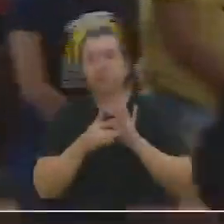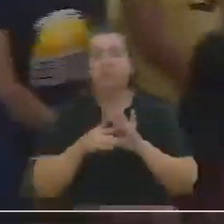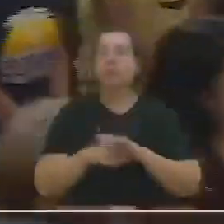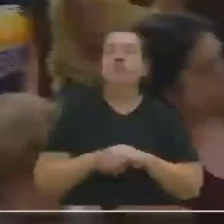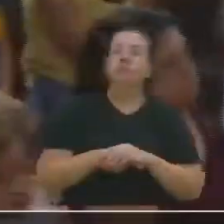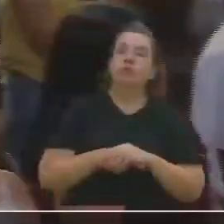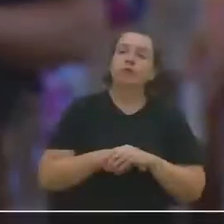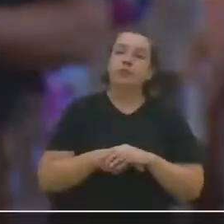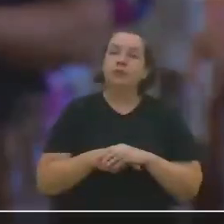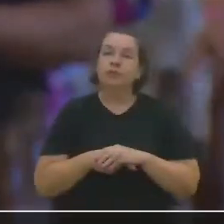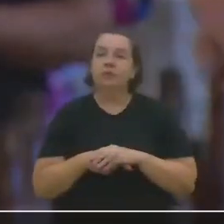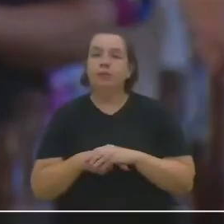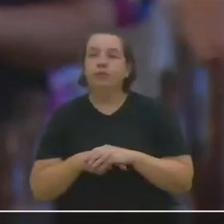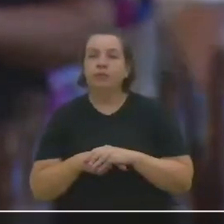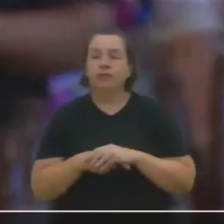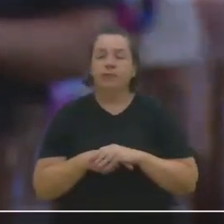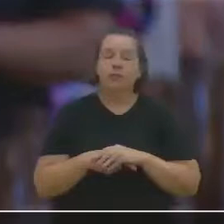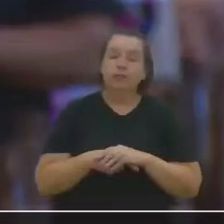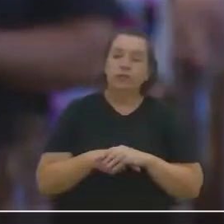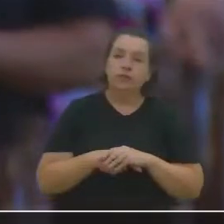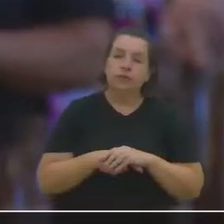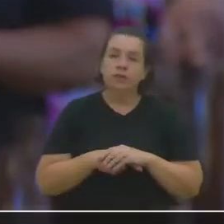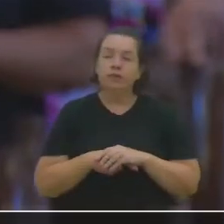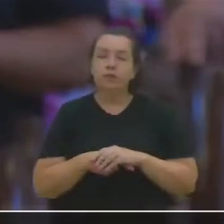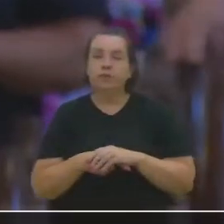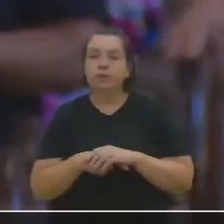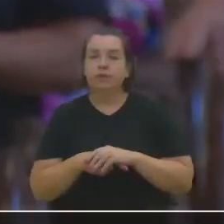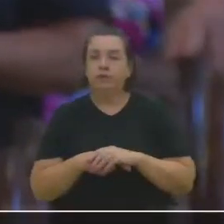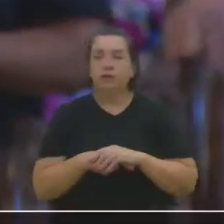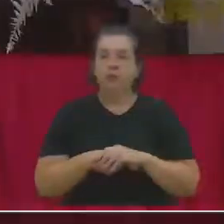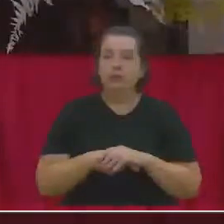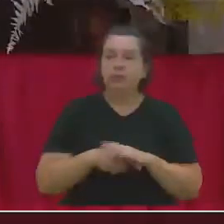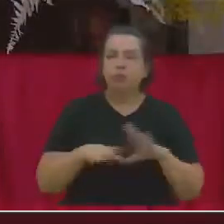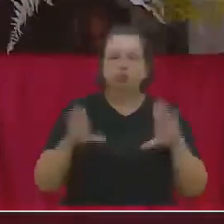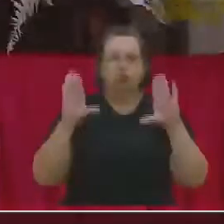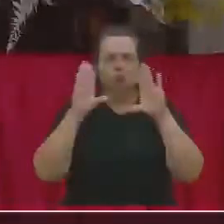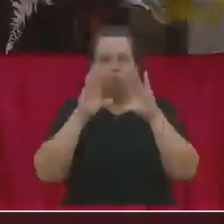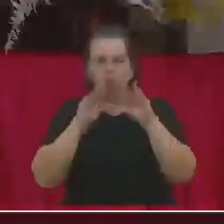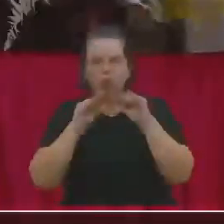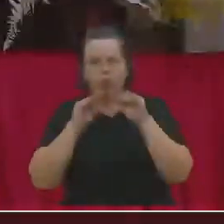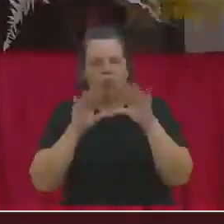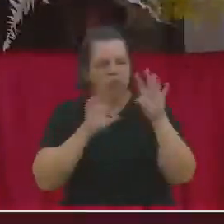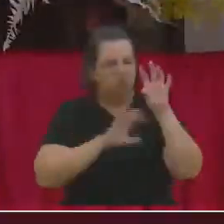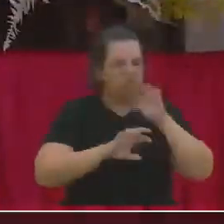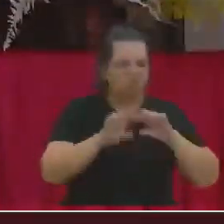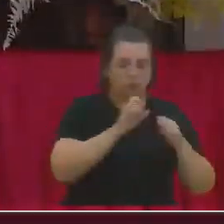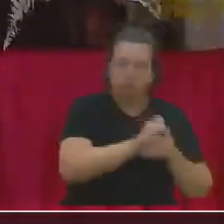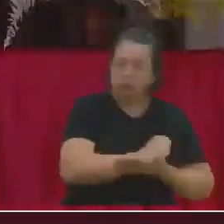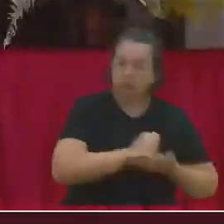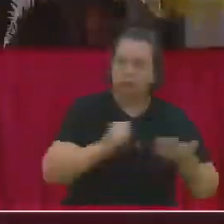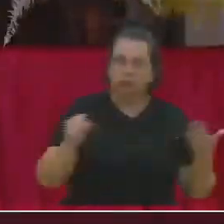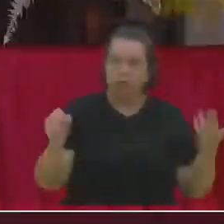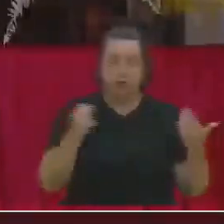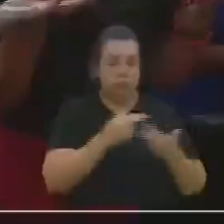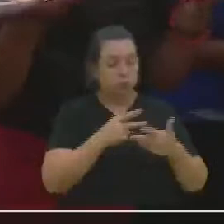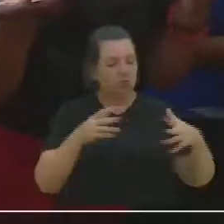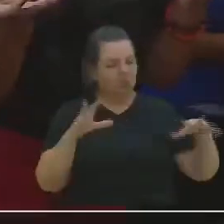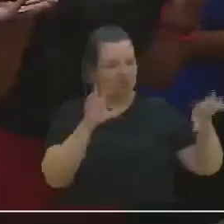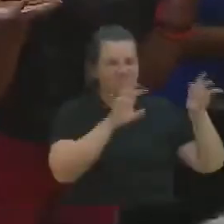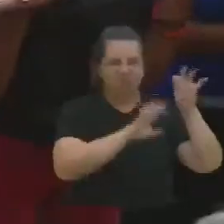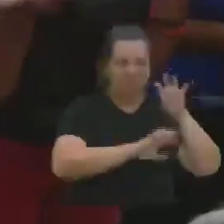luz, eu sou de Jesus, a noite escura já passou.